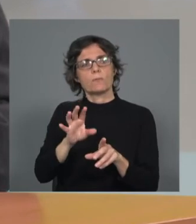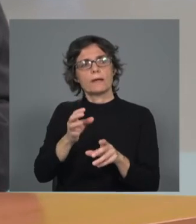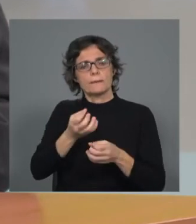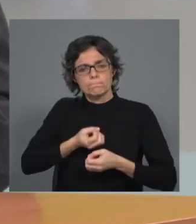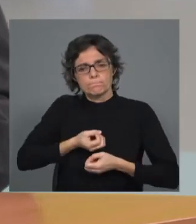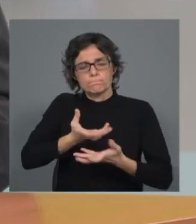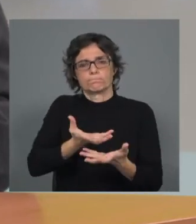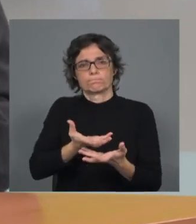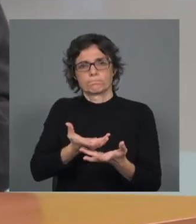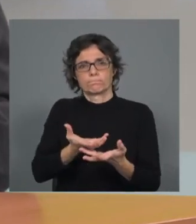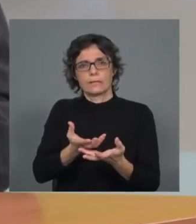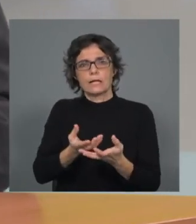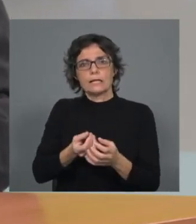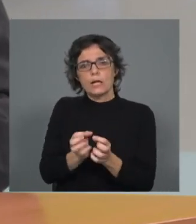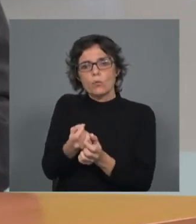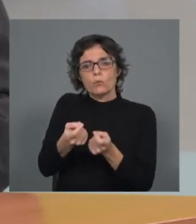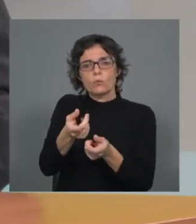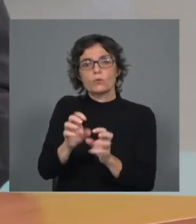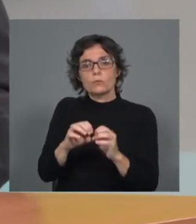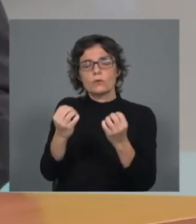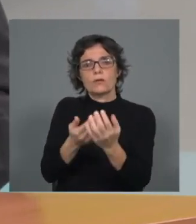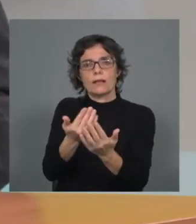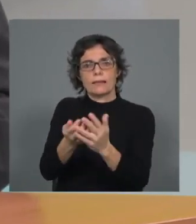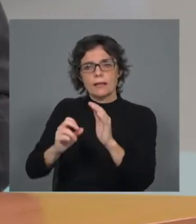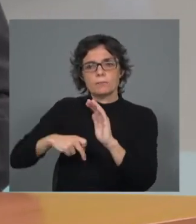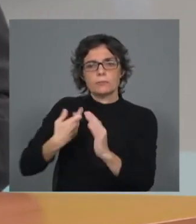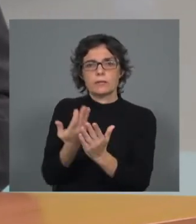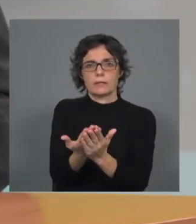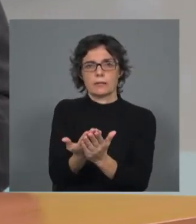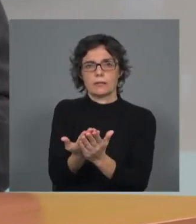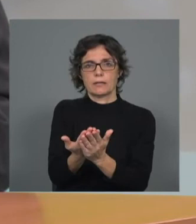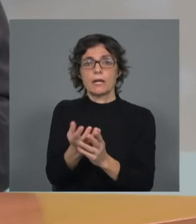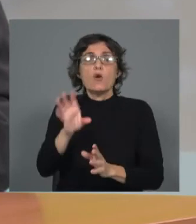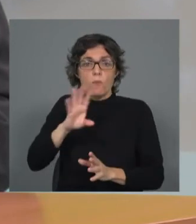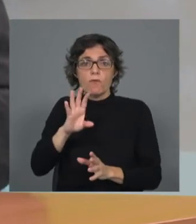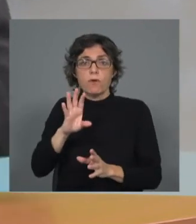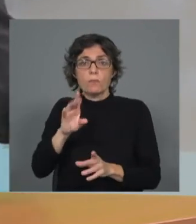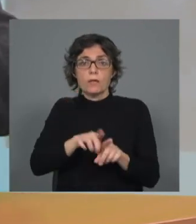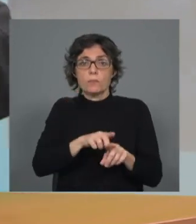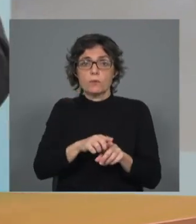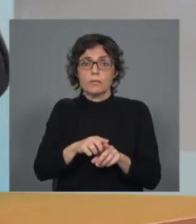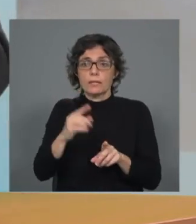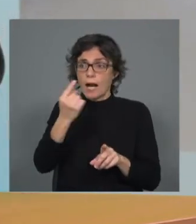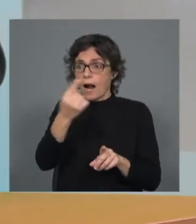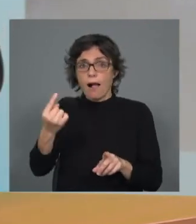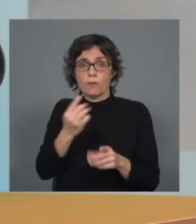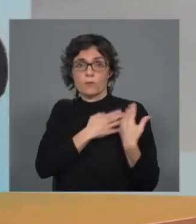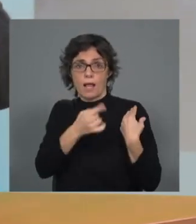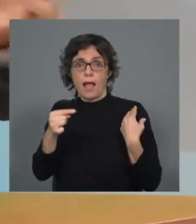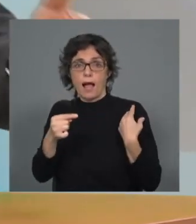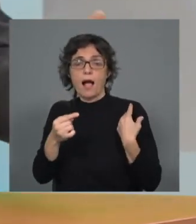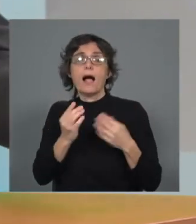ao próximo, o voto também, quer dizer, uma das formas de exercer a política não é só,